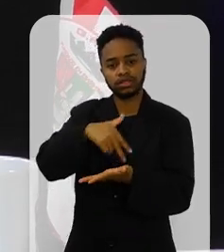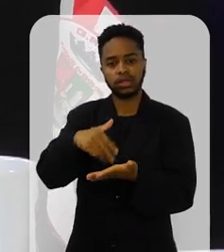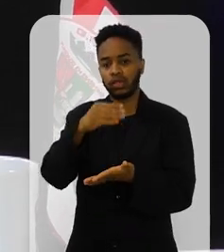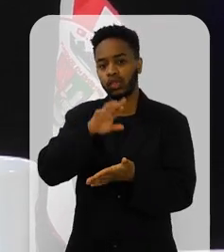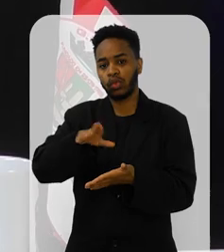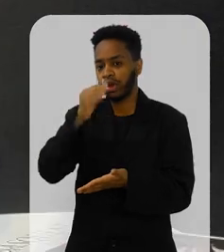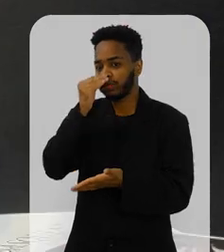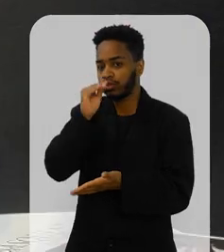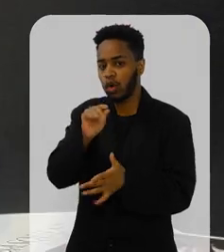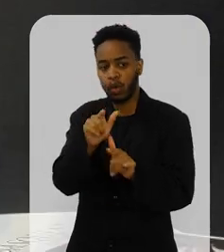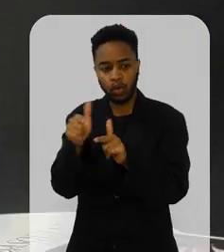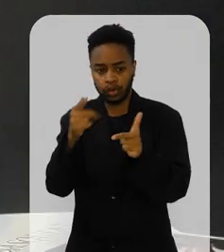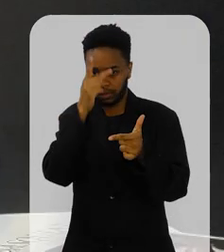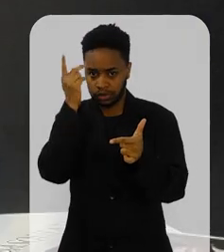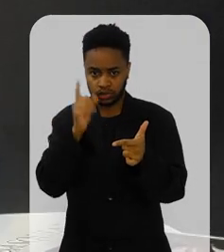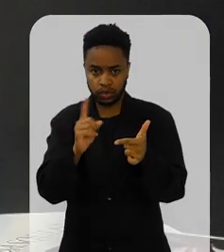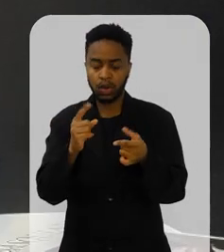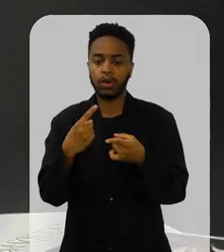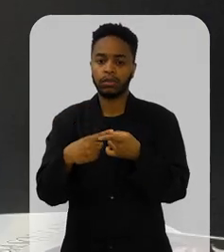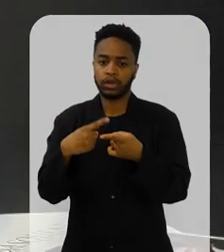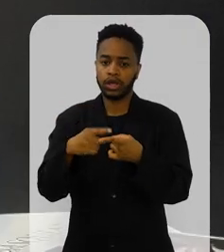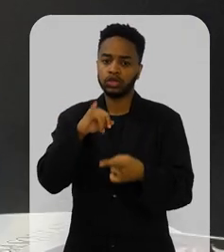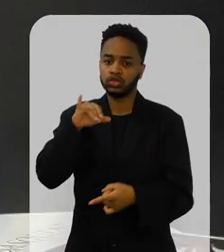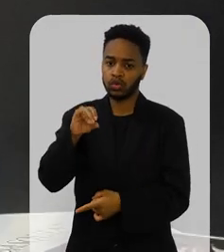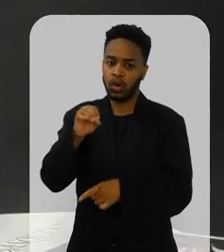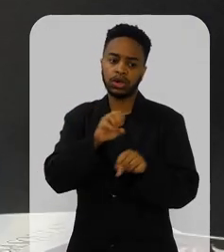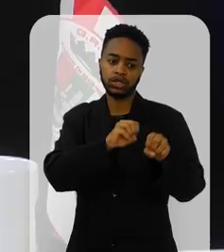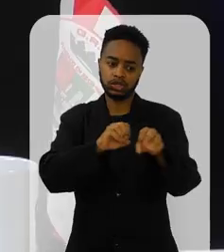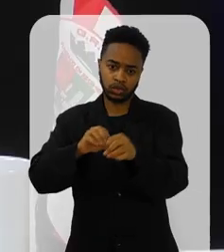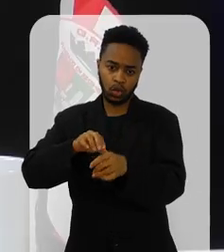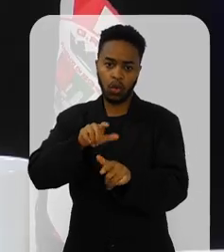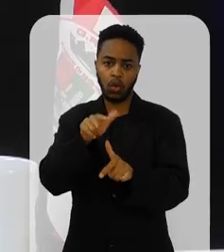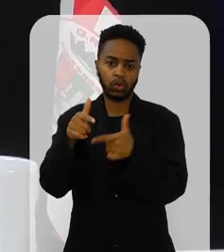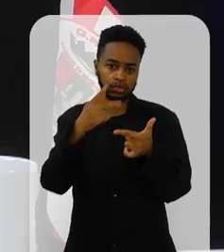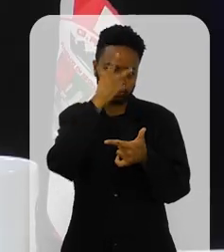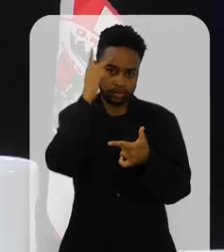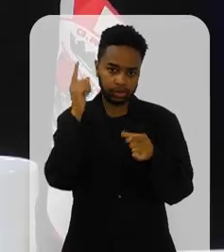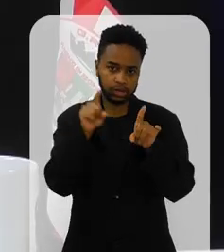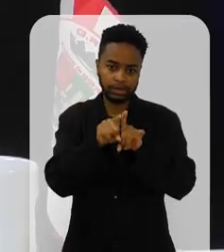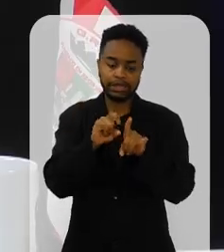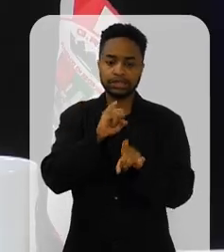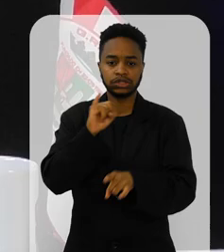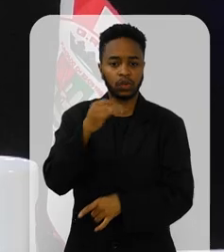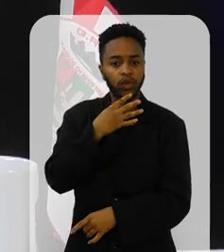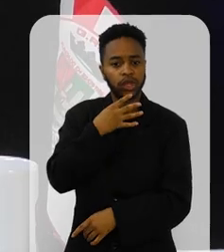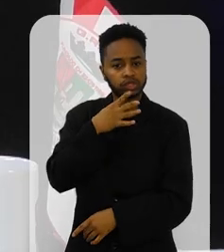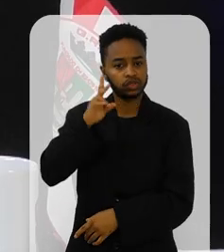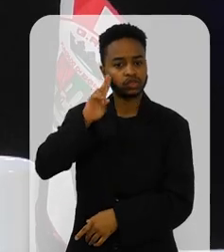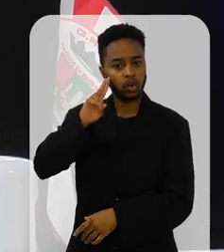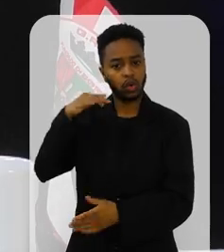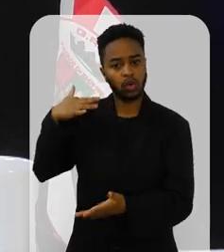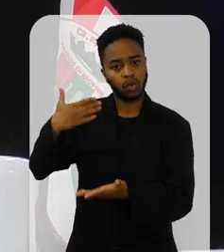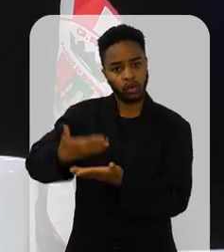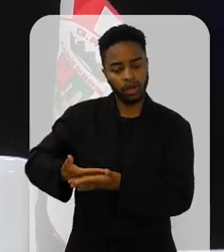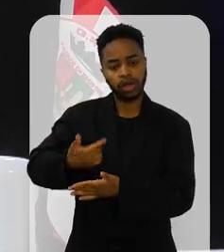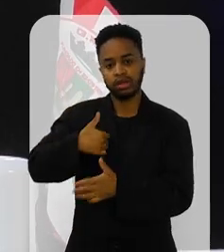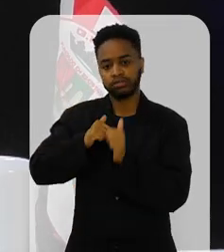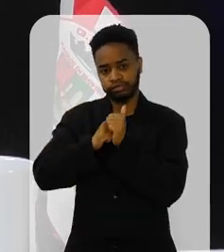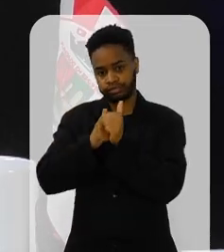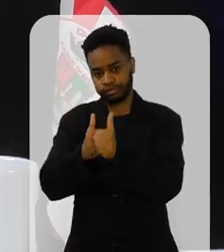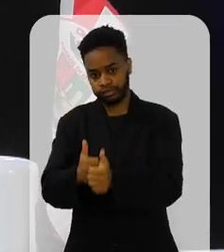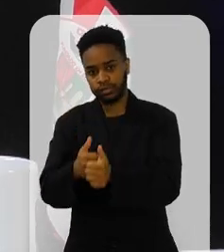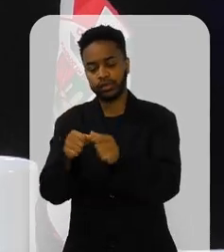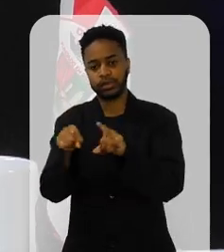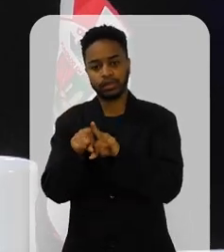o João foi assistente dele, para quem sabe da história, né, quem acompanhou. E eu acompanhei toda a trajetória depois,